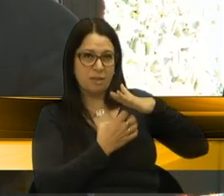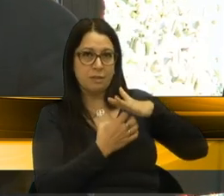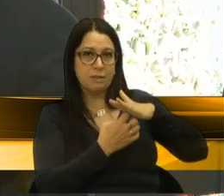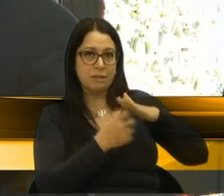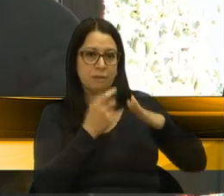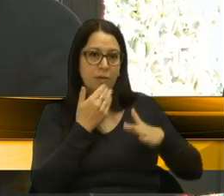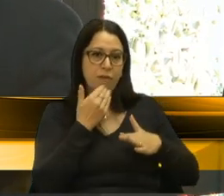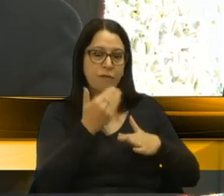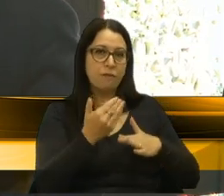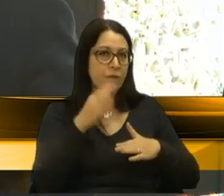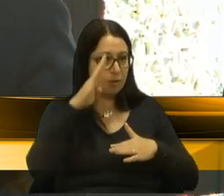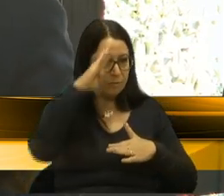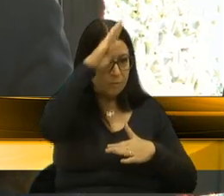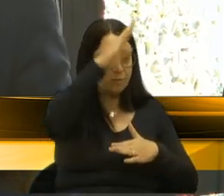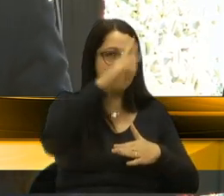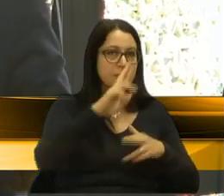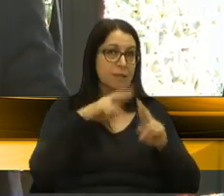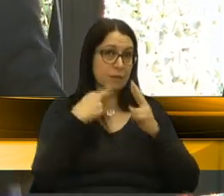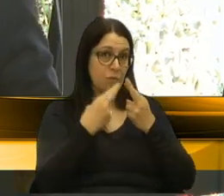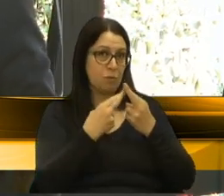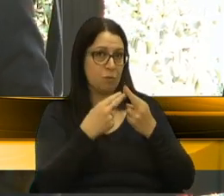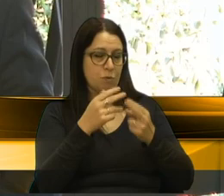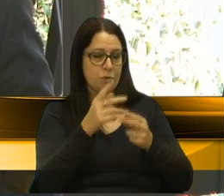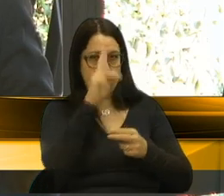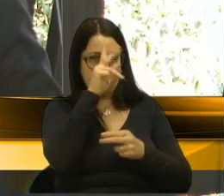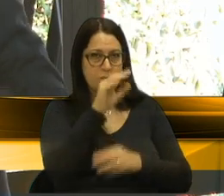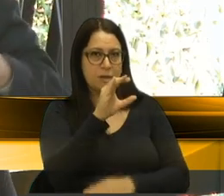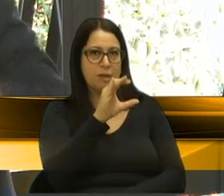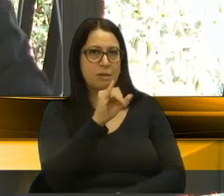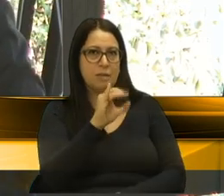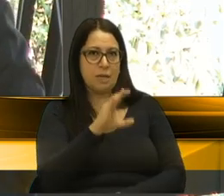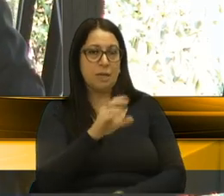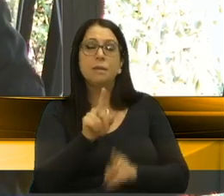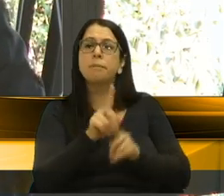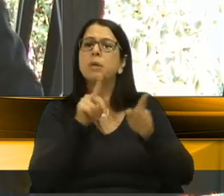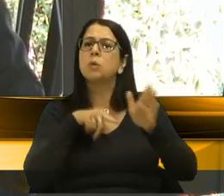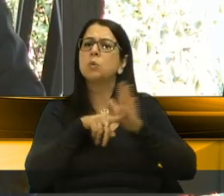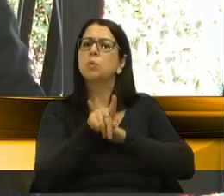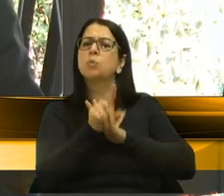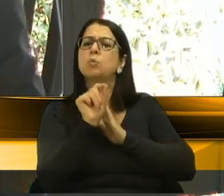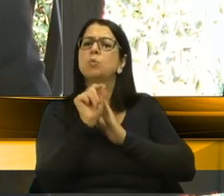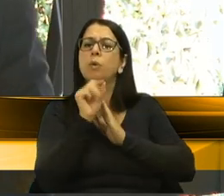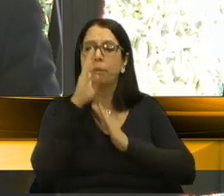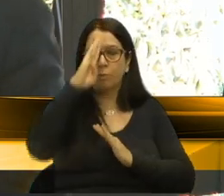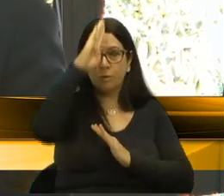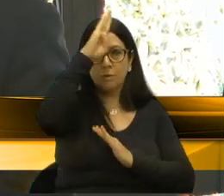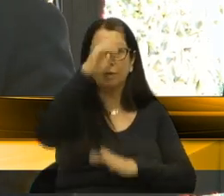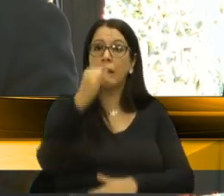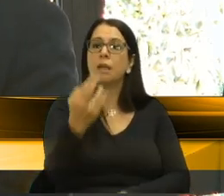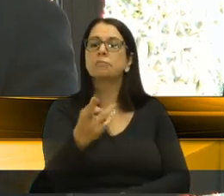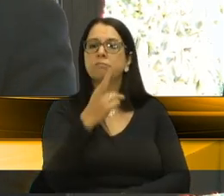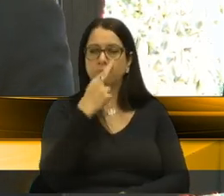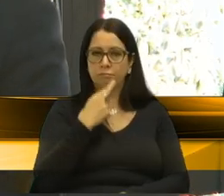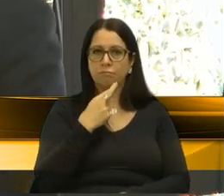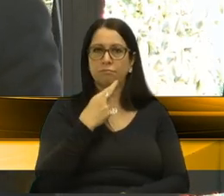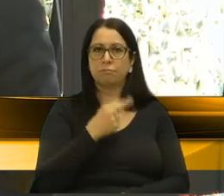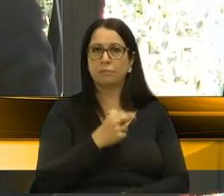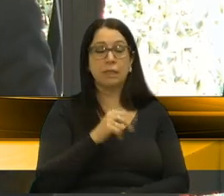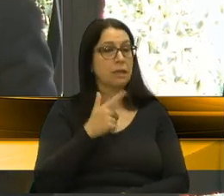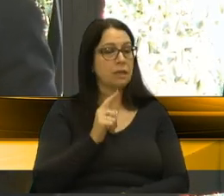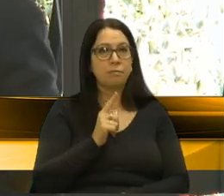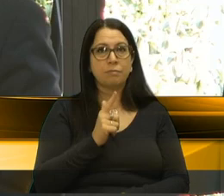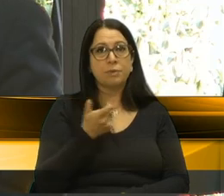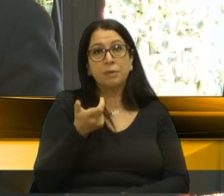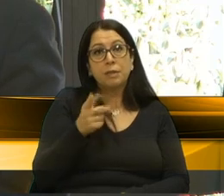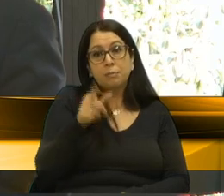do Bolsonaro nas reuniões almoço da SIC, de forma bem enfática, perguntou para ela sobre o Bolsonaro, e a Carolina Bahia respondeu: não passa